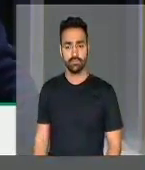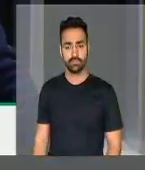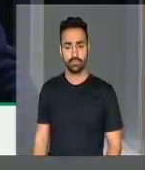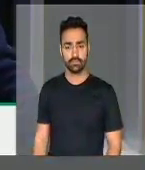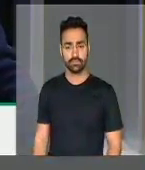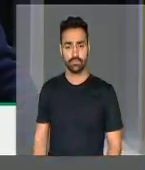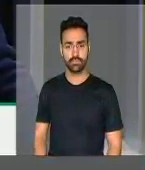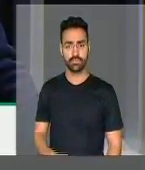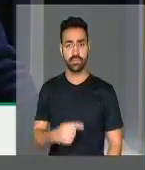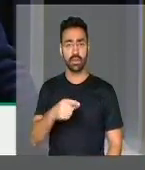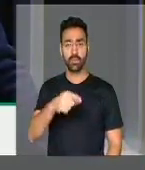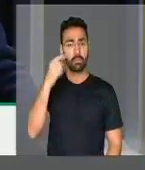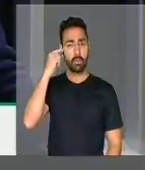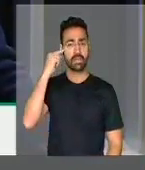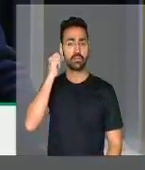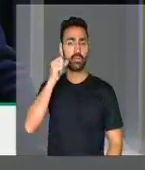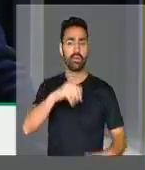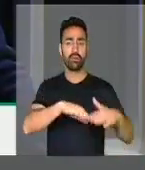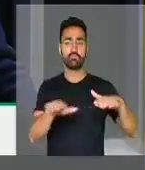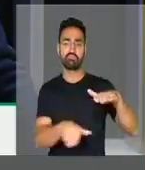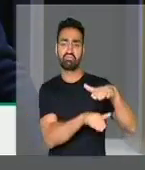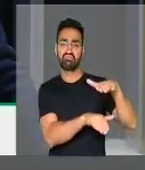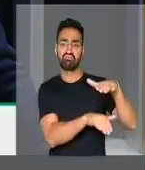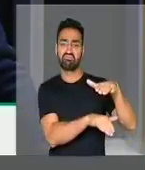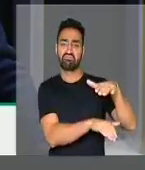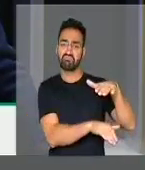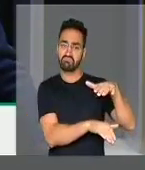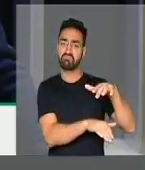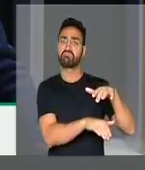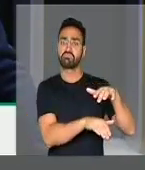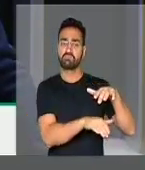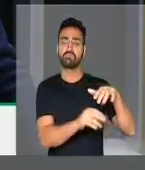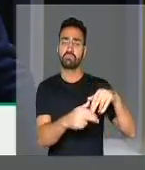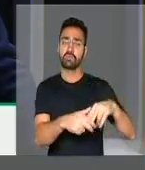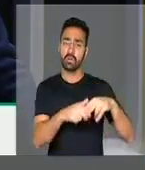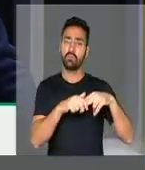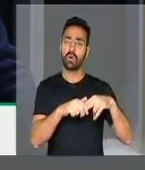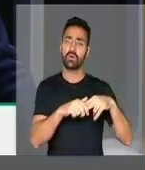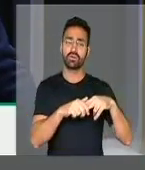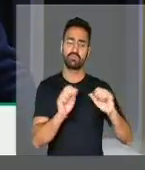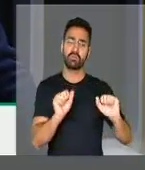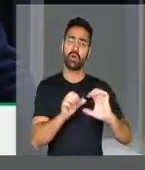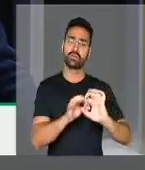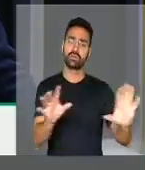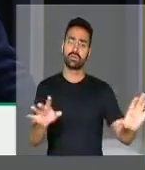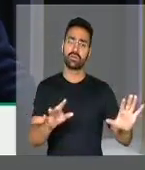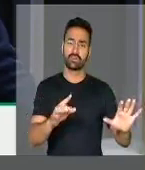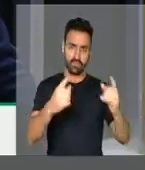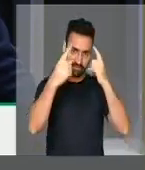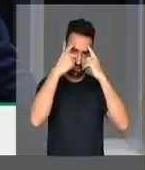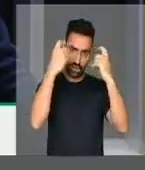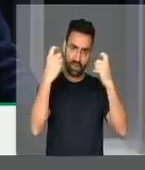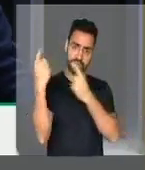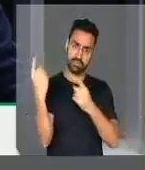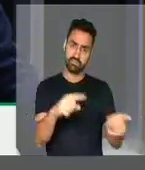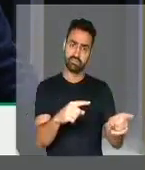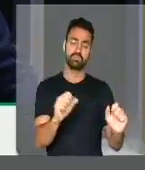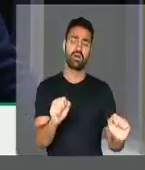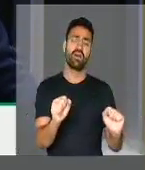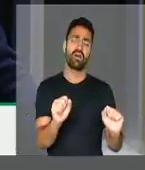mulher inferior e portanto a violência contra ela deve ser